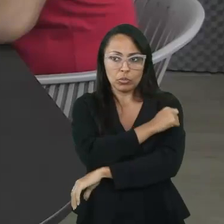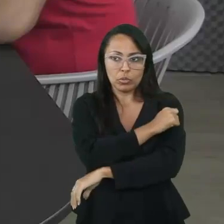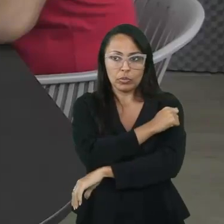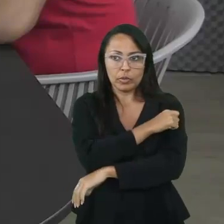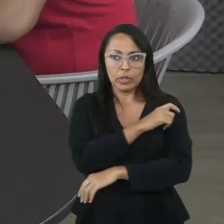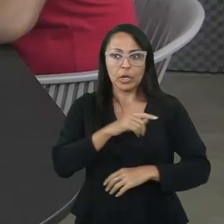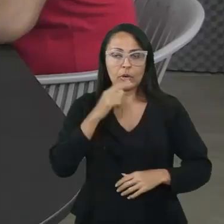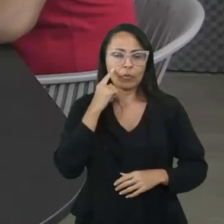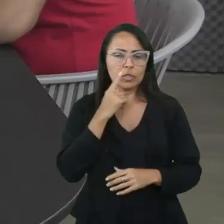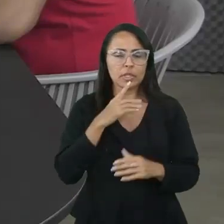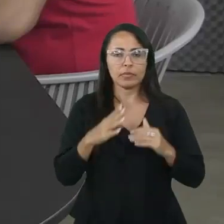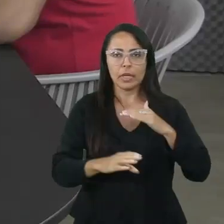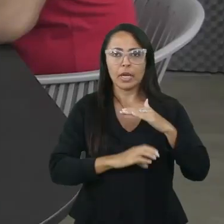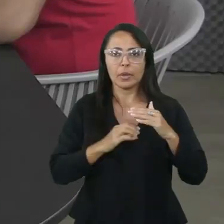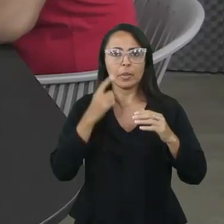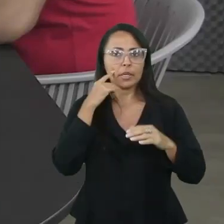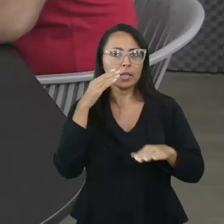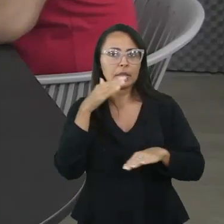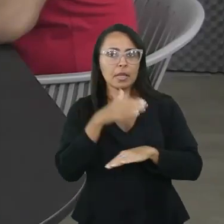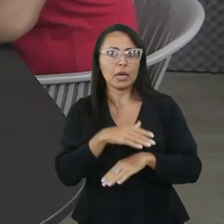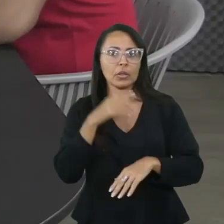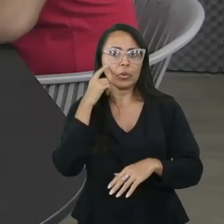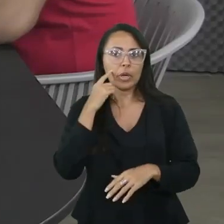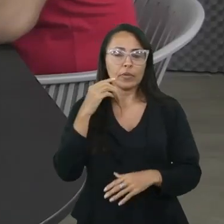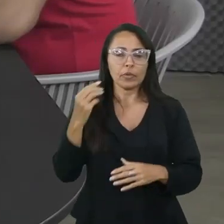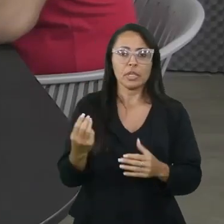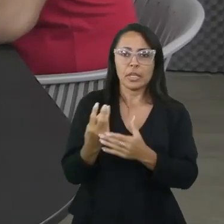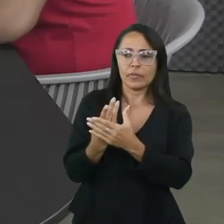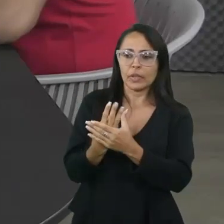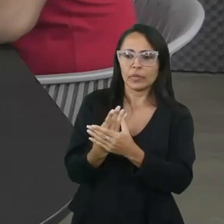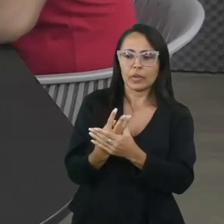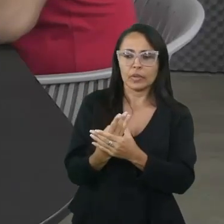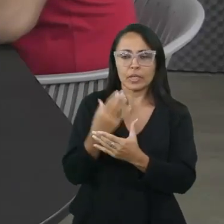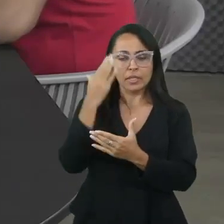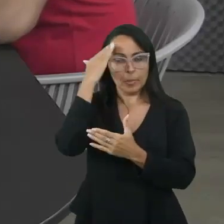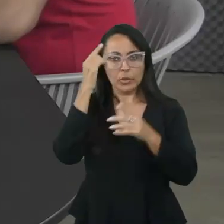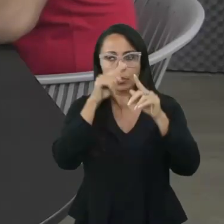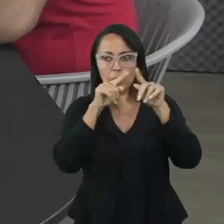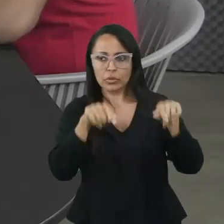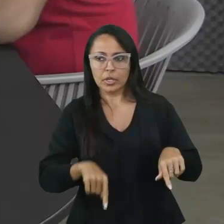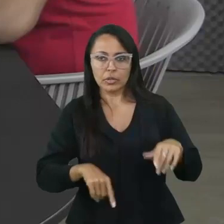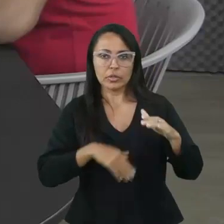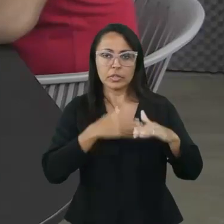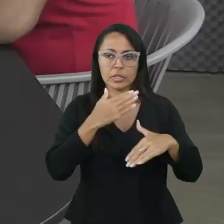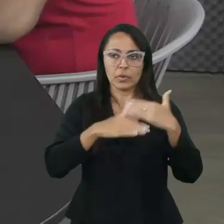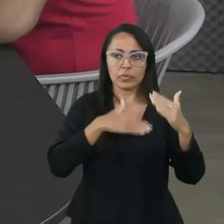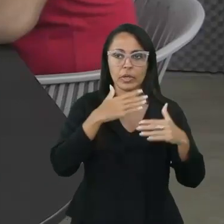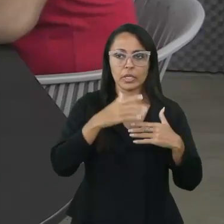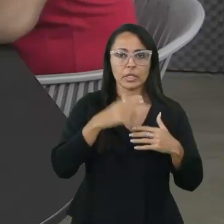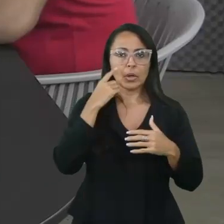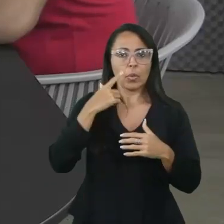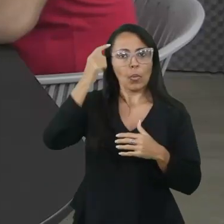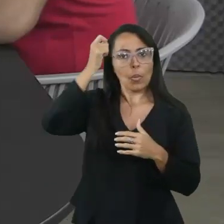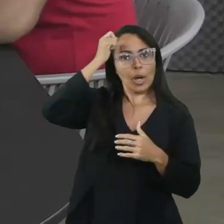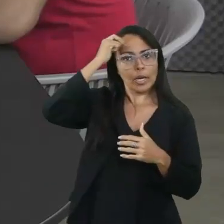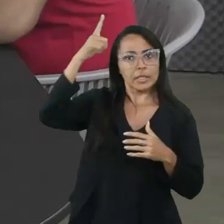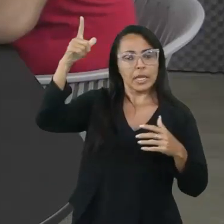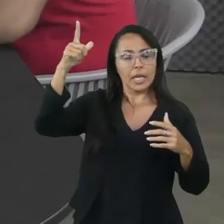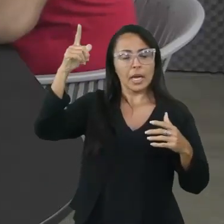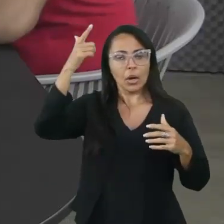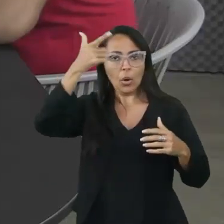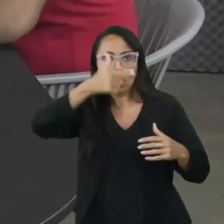Fiocruz entrando na tua escola e tu vê a Universidade Federal ficando sabendo dos projetos que são desenvolvidos e já te traz outra ideia para trabalhar com o